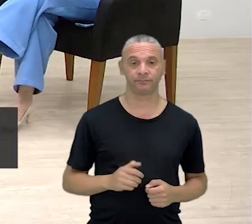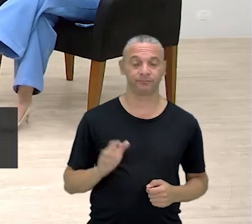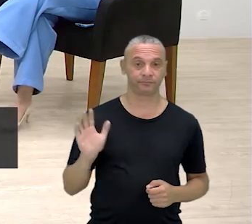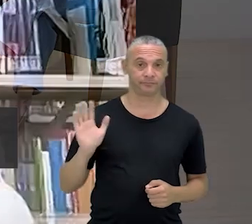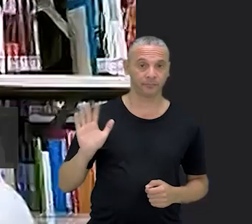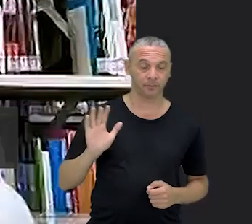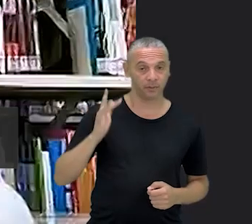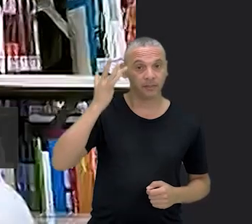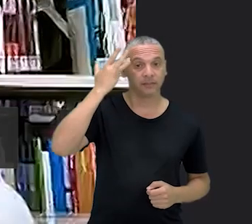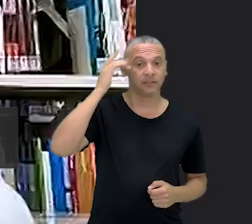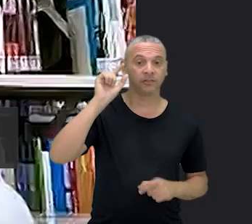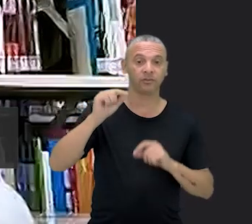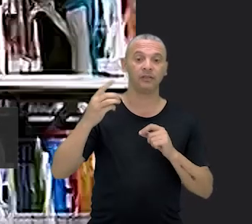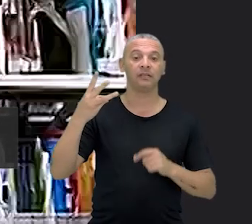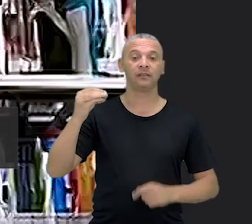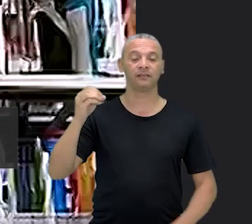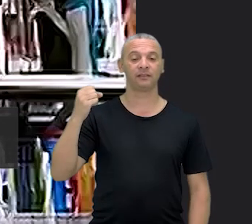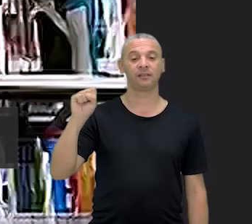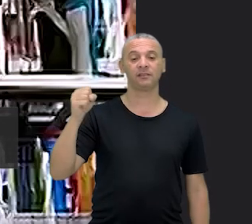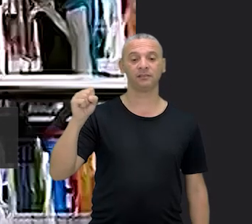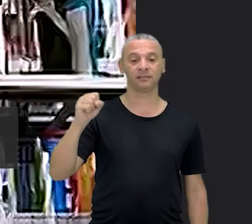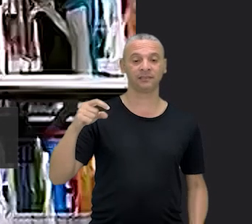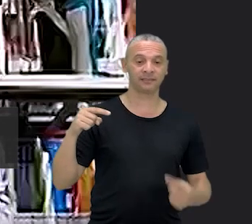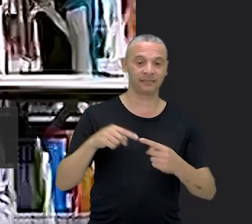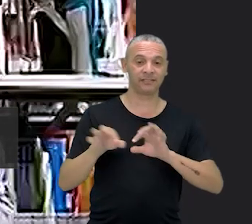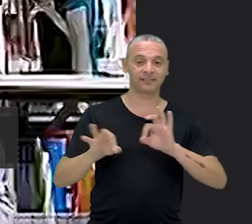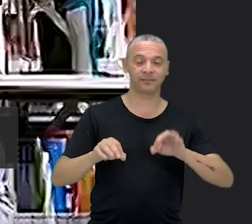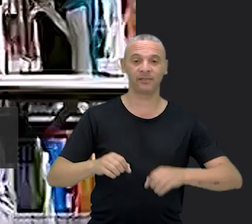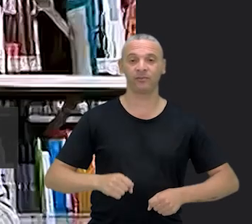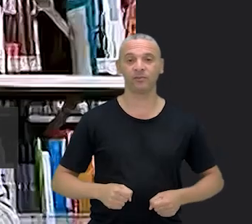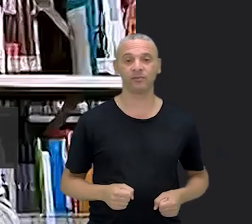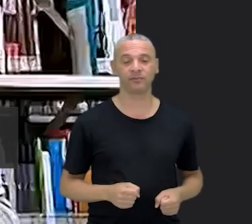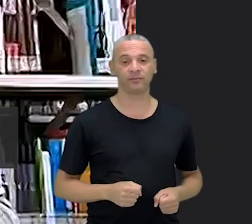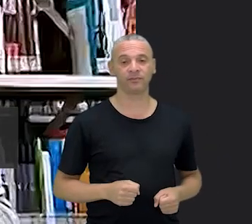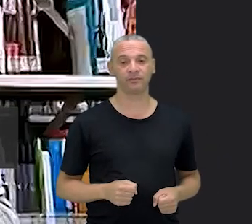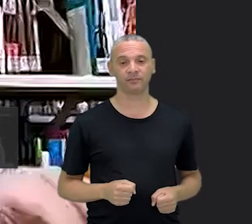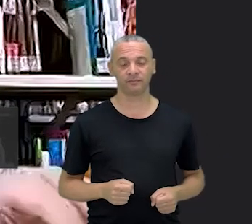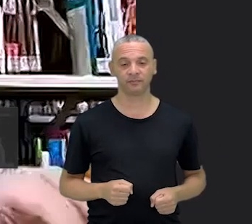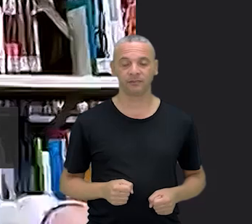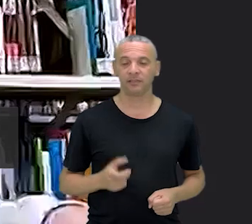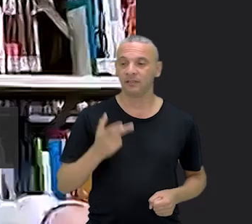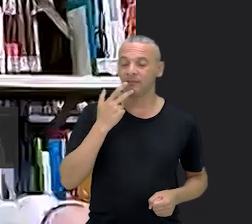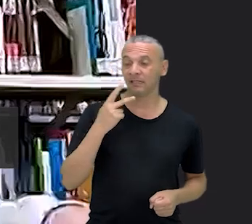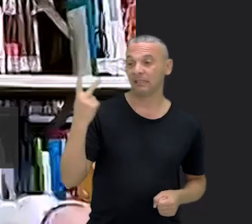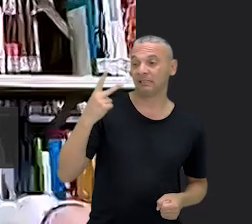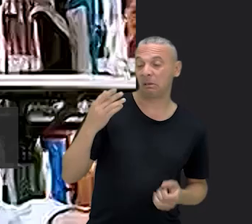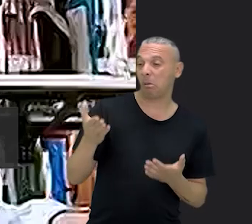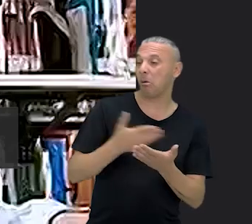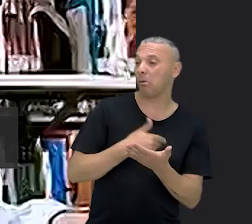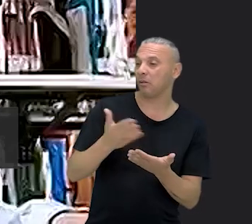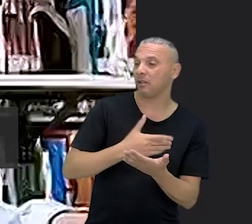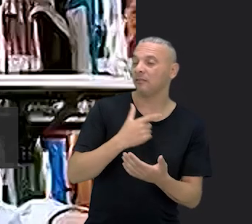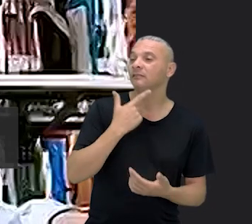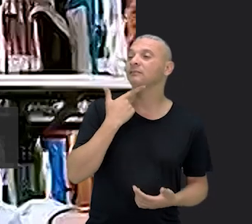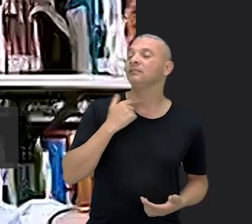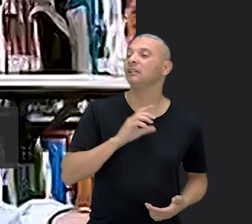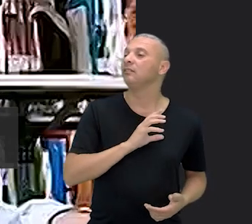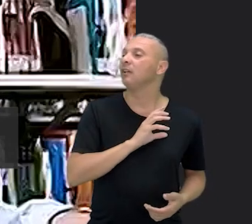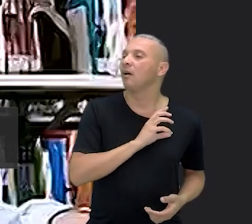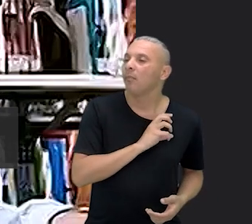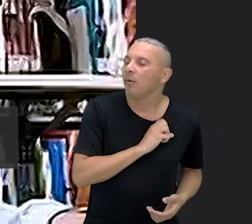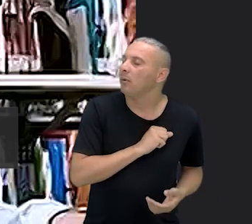Oi? Ó, 30 segundos? Tá, ele te deu 30 segundos. O Bessane falou que essa segunda parte, que a Karine queria tanto desse amor